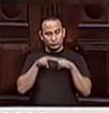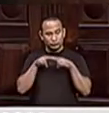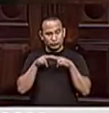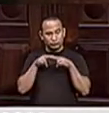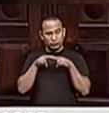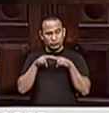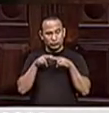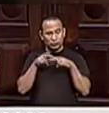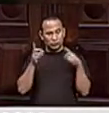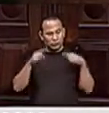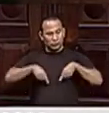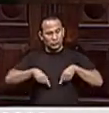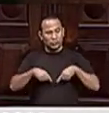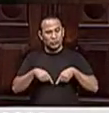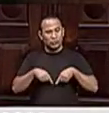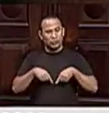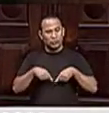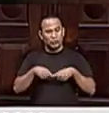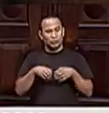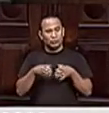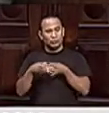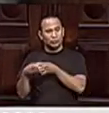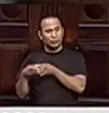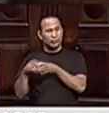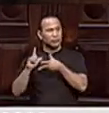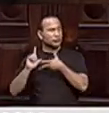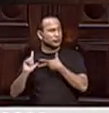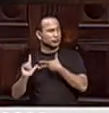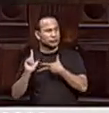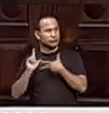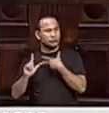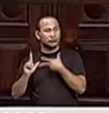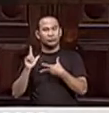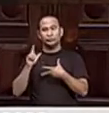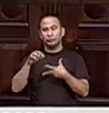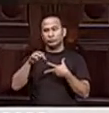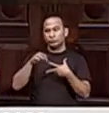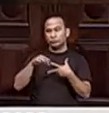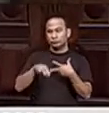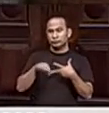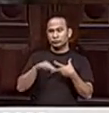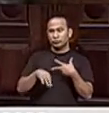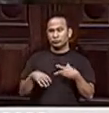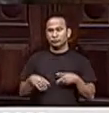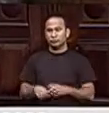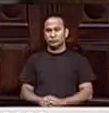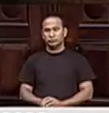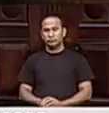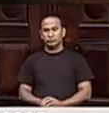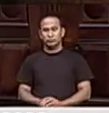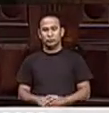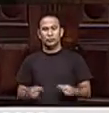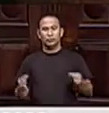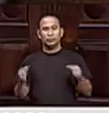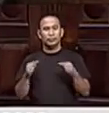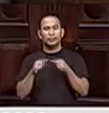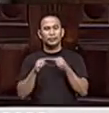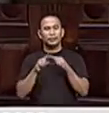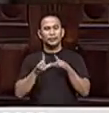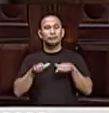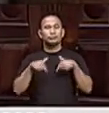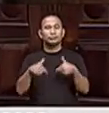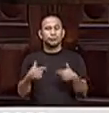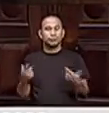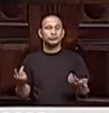confronto entre legislativo e judiciário, culminando com os fatos